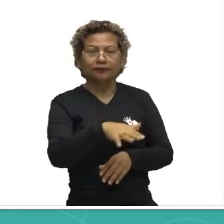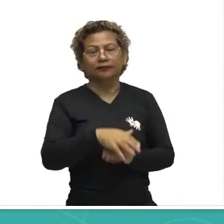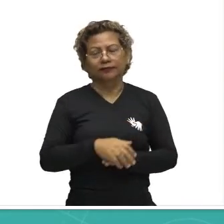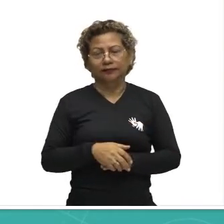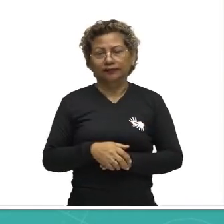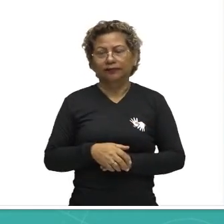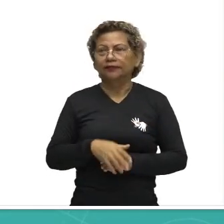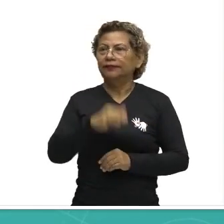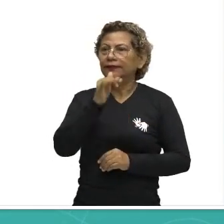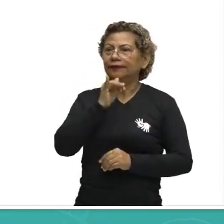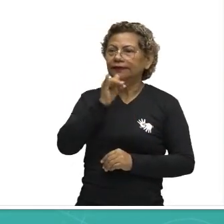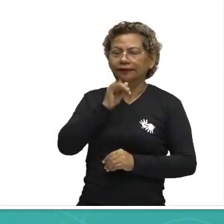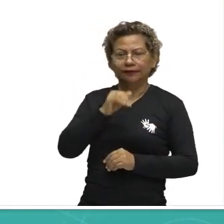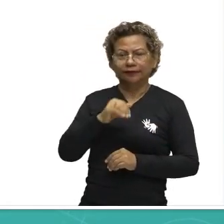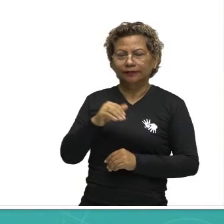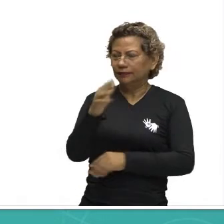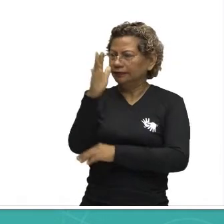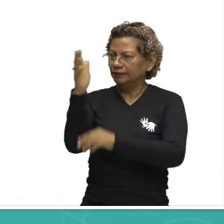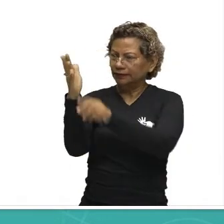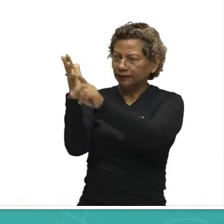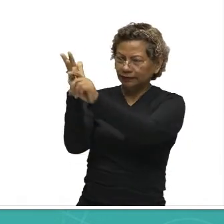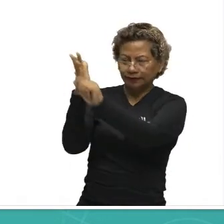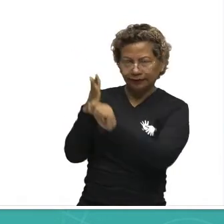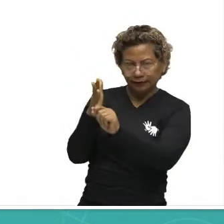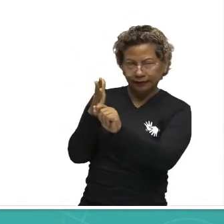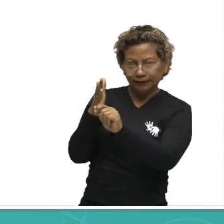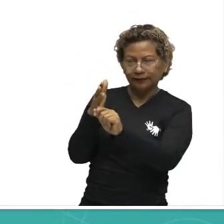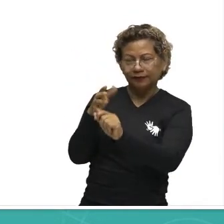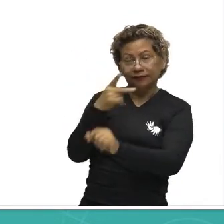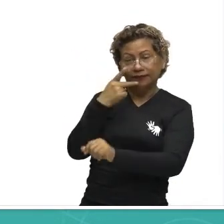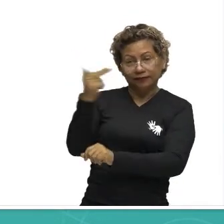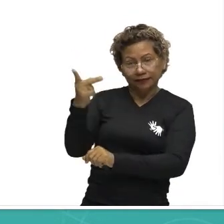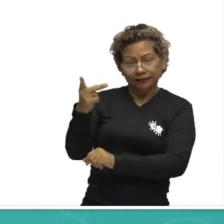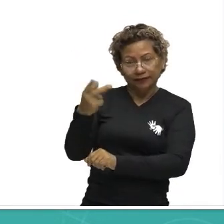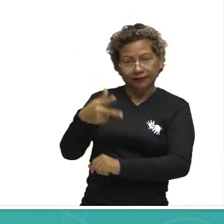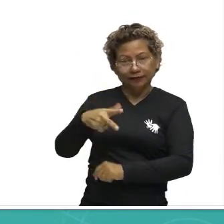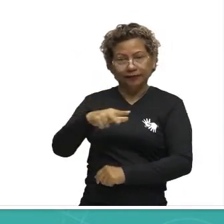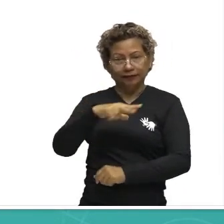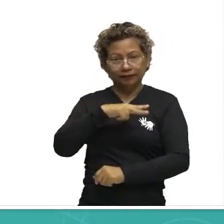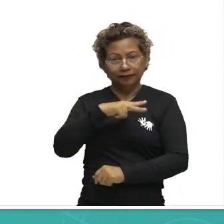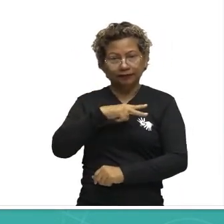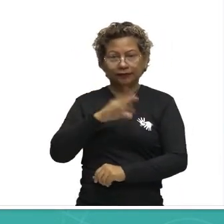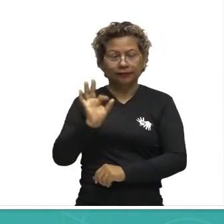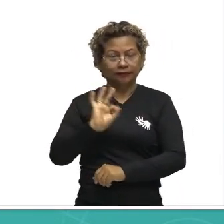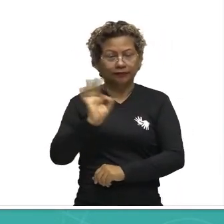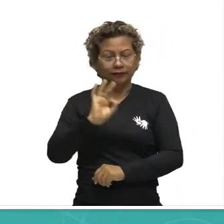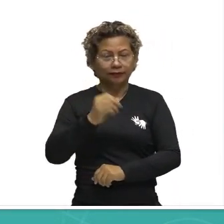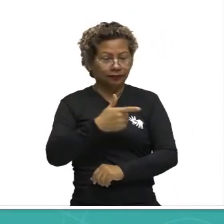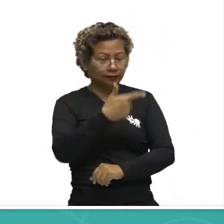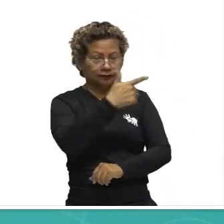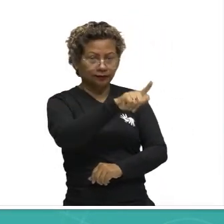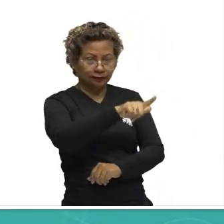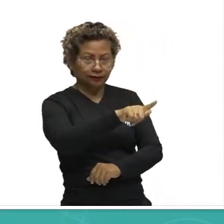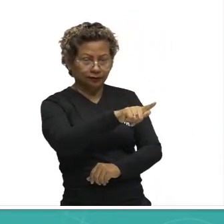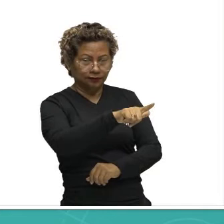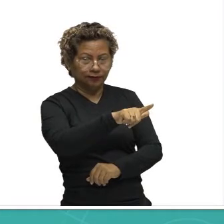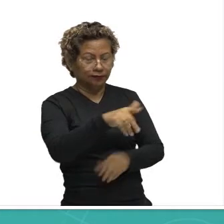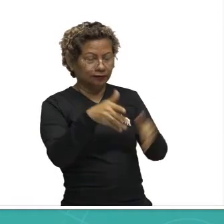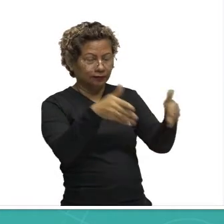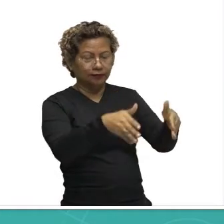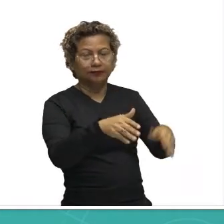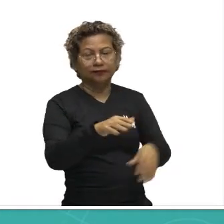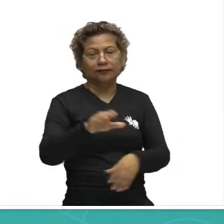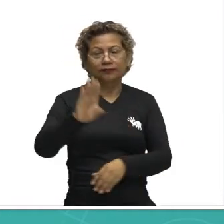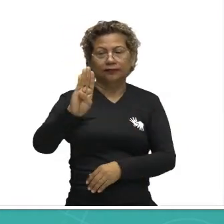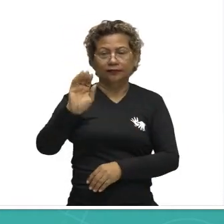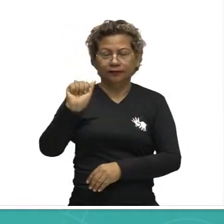aquele galo, dizem, olha o galo de Portugal. Não, o galo, ele é característico de uma região que é chamada de Barcelos, da cidade